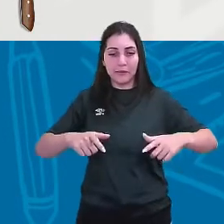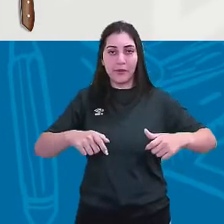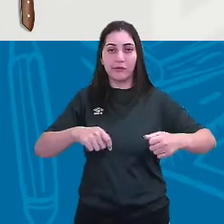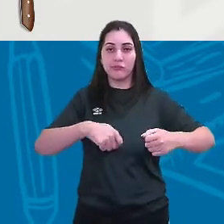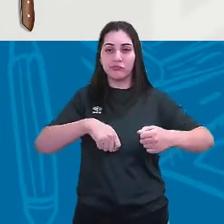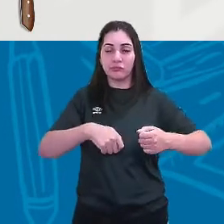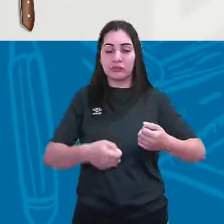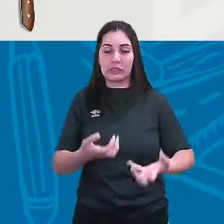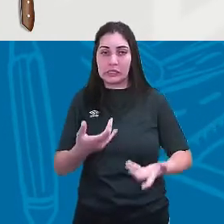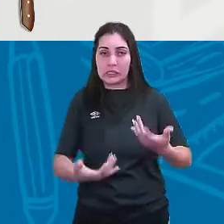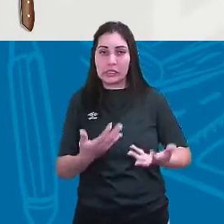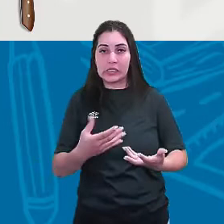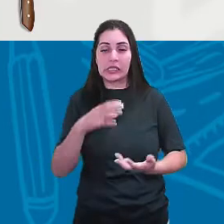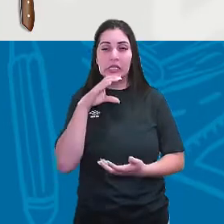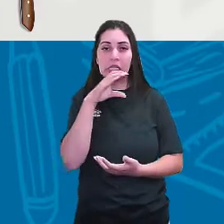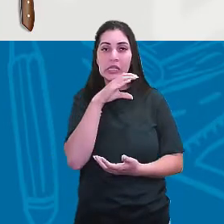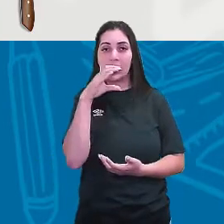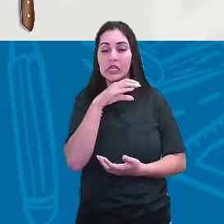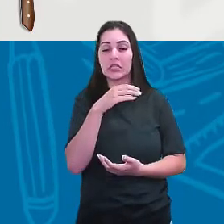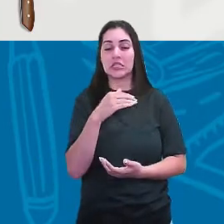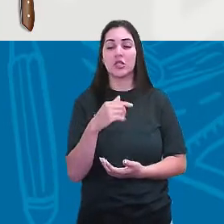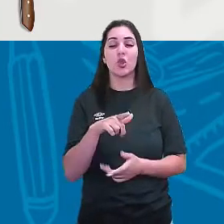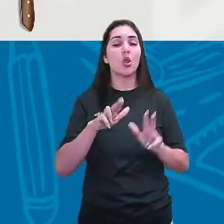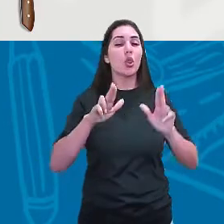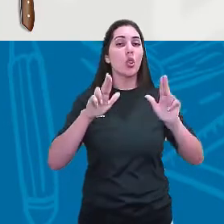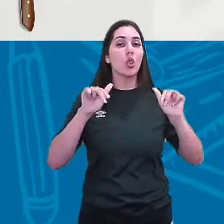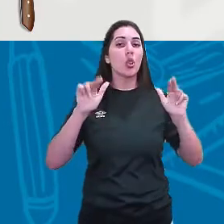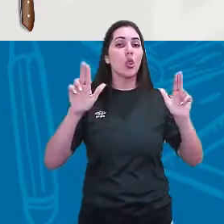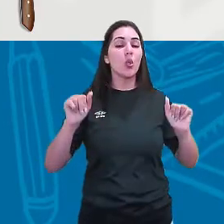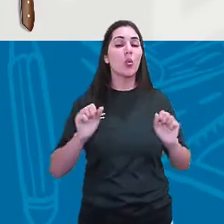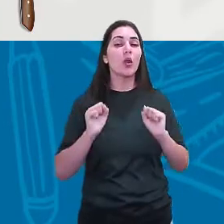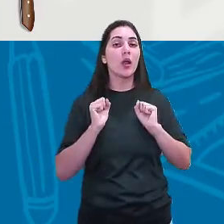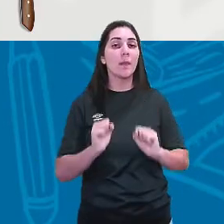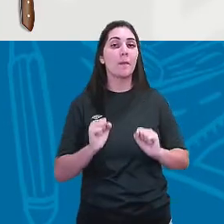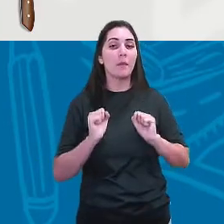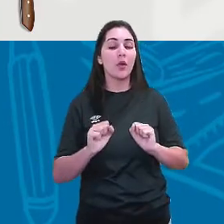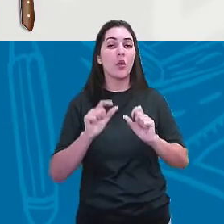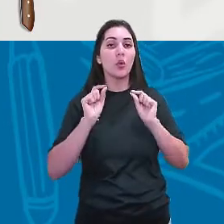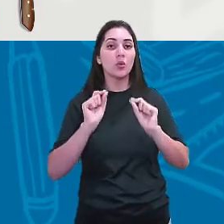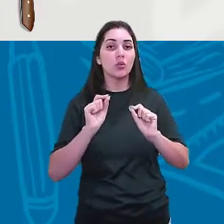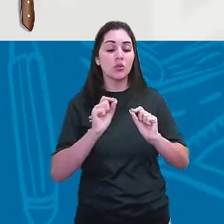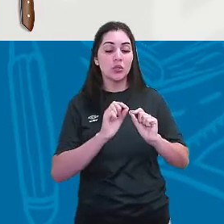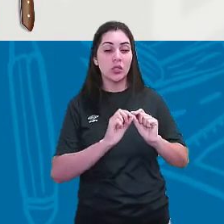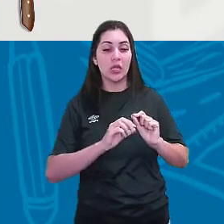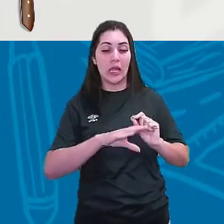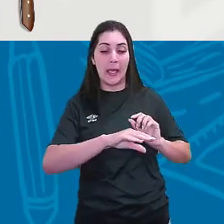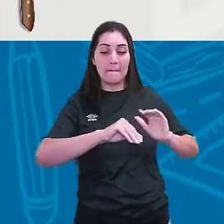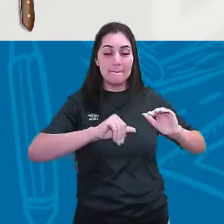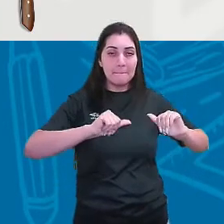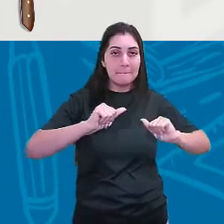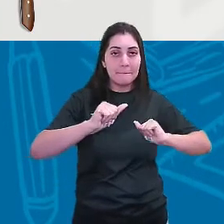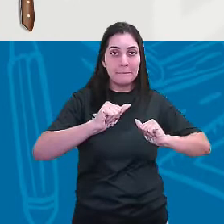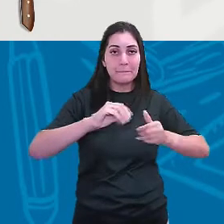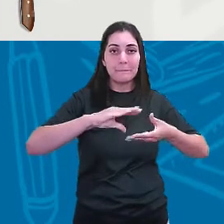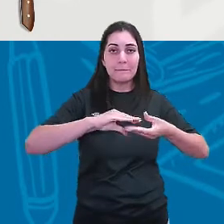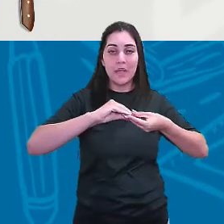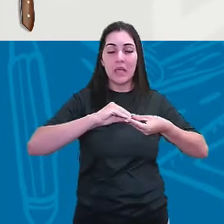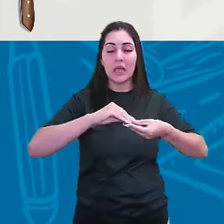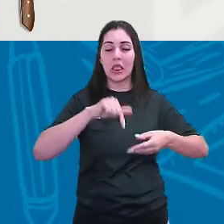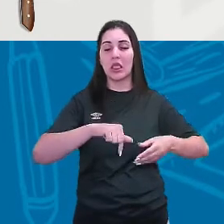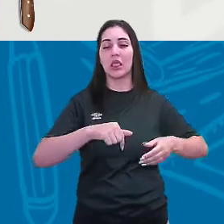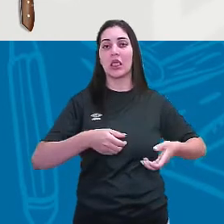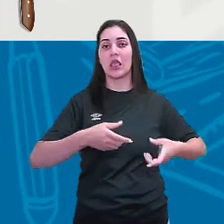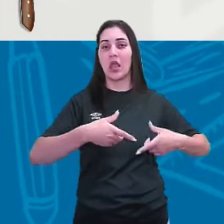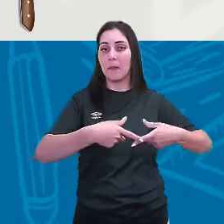né? Jamais vocês podem estar manuseando, tá certo, essas panelas. Sempre peça